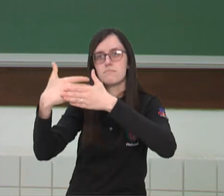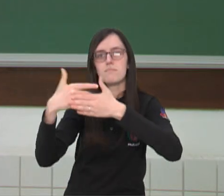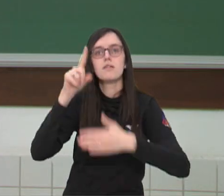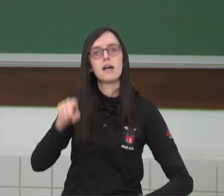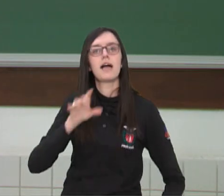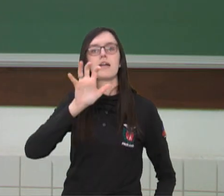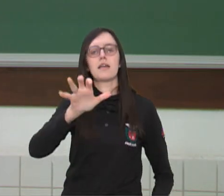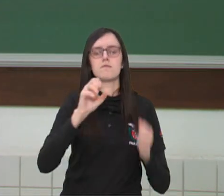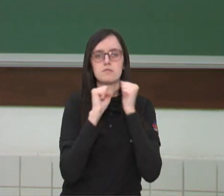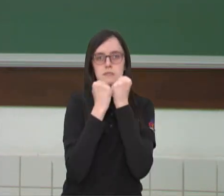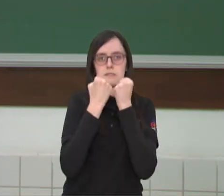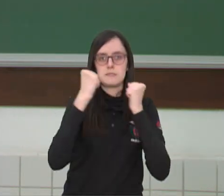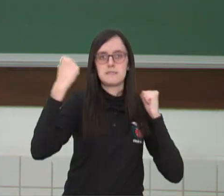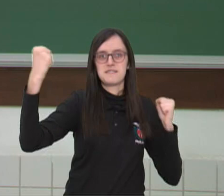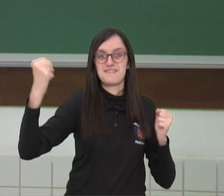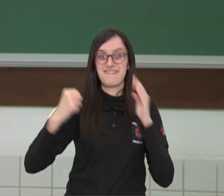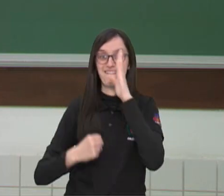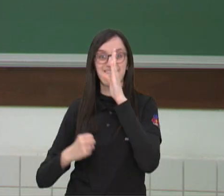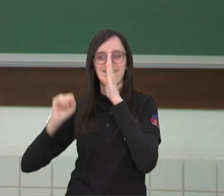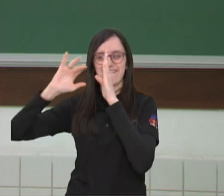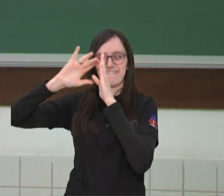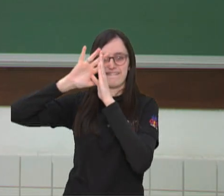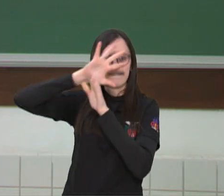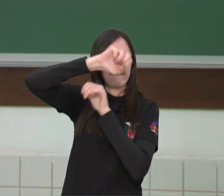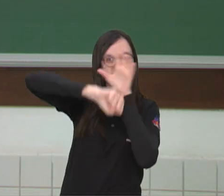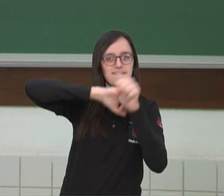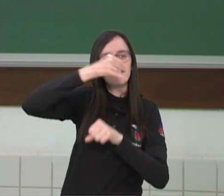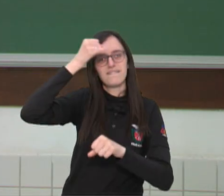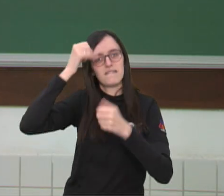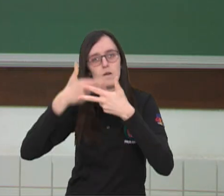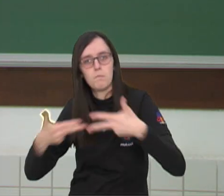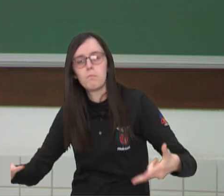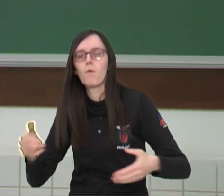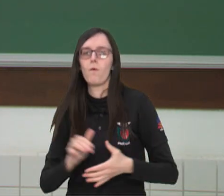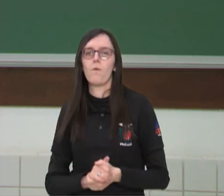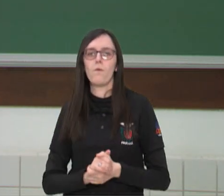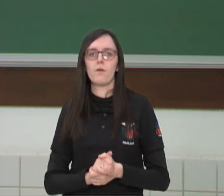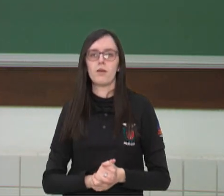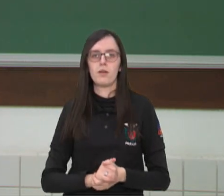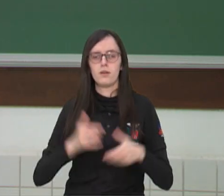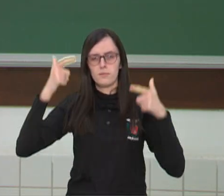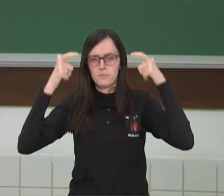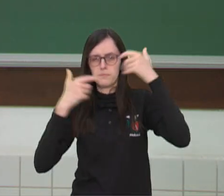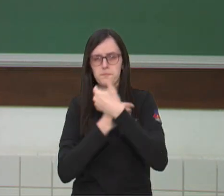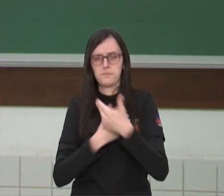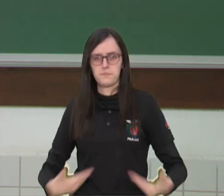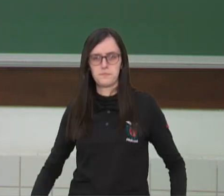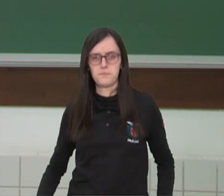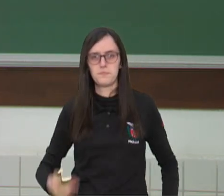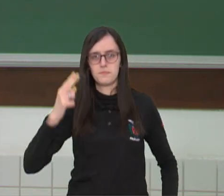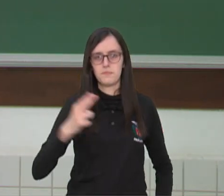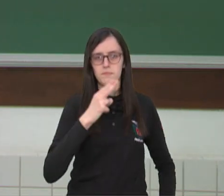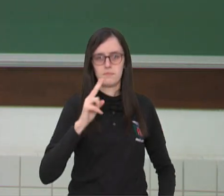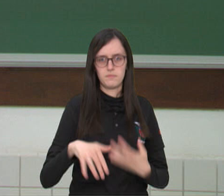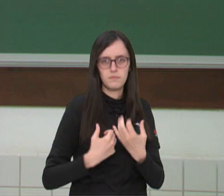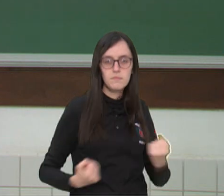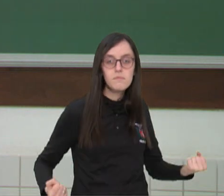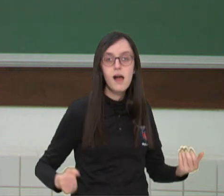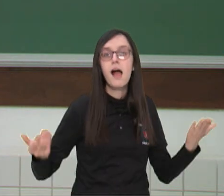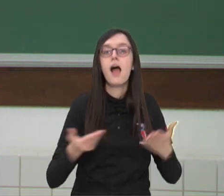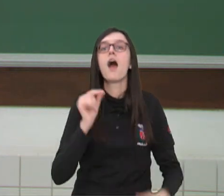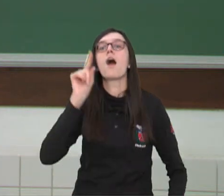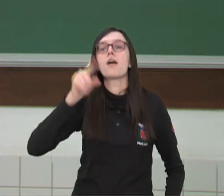essa expansão das fronteiras brasileiras, com a pecuária, com os bandeirantes, com os jesuítas, agora com as